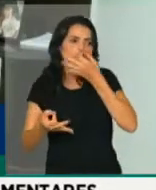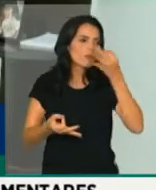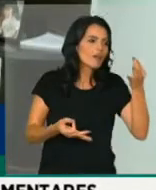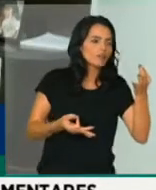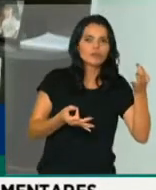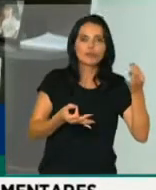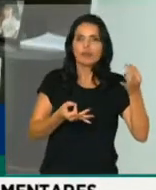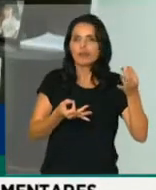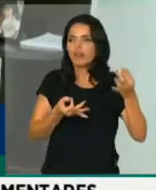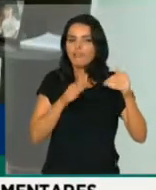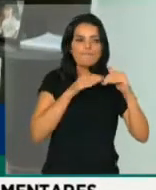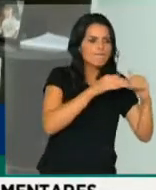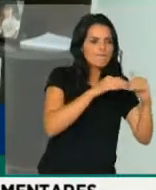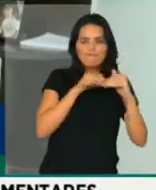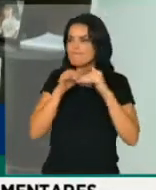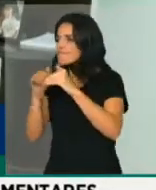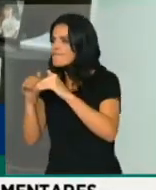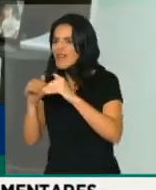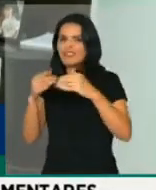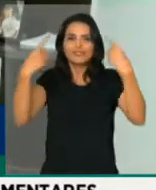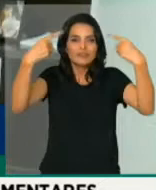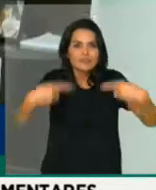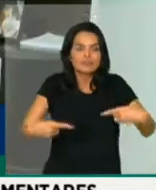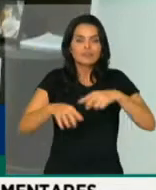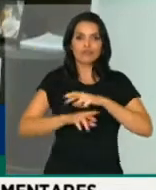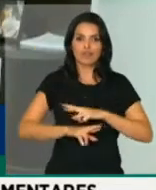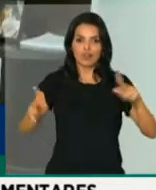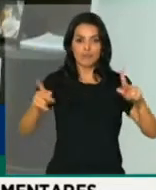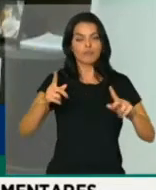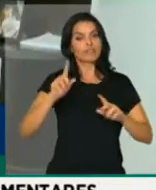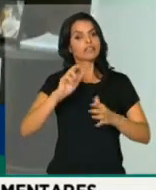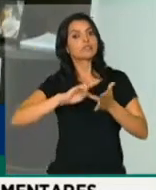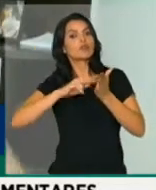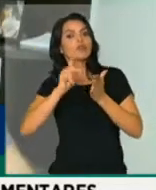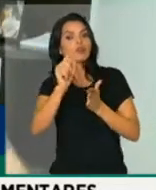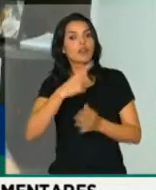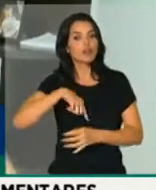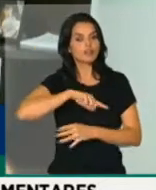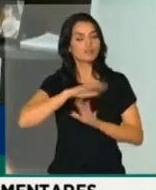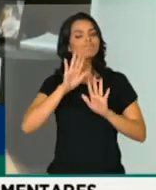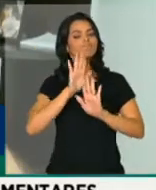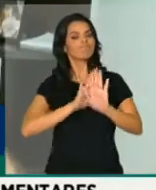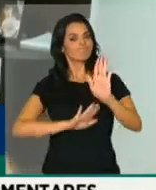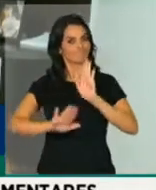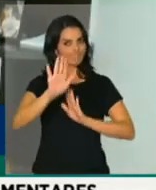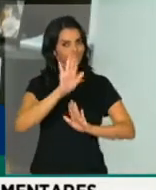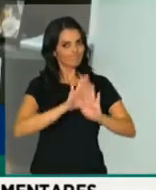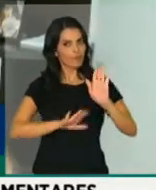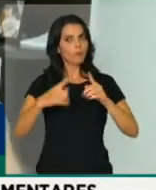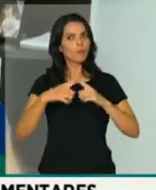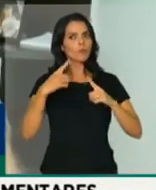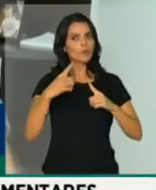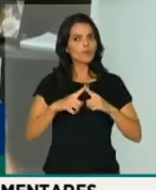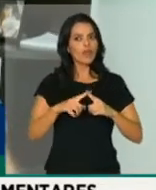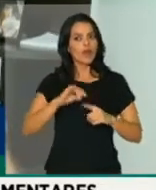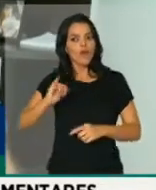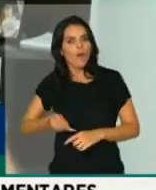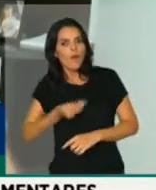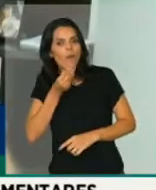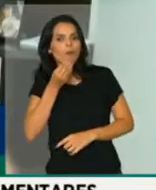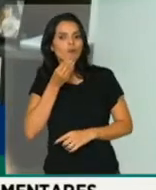Significa dizer que nós temos que ter a prudência necessária para reconhecer que, no plano da conveniência e da